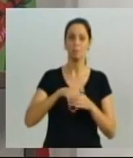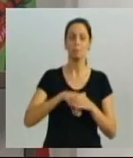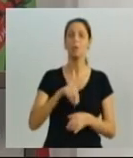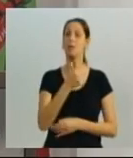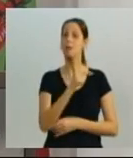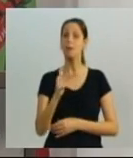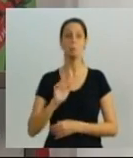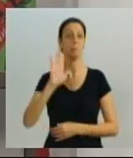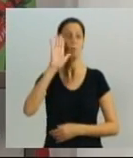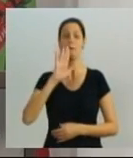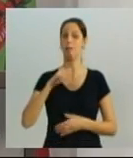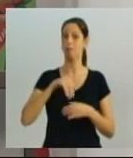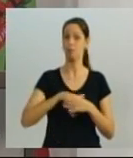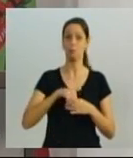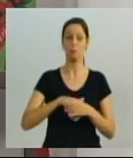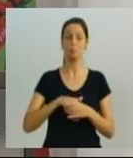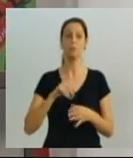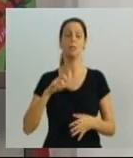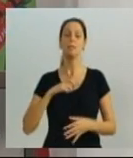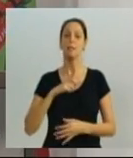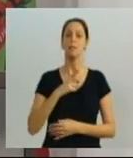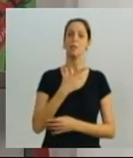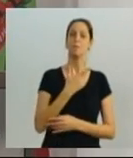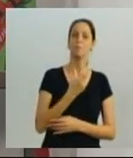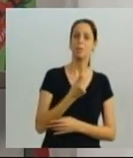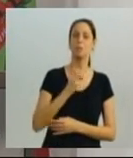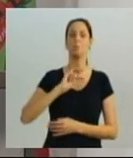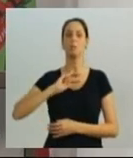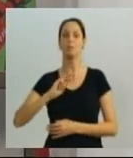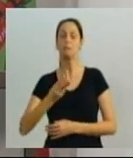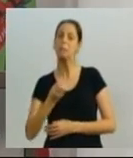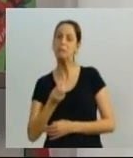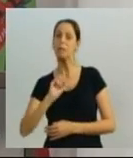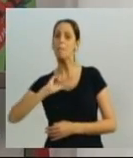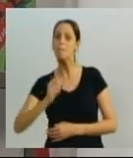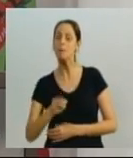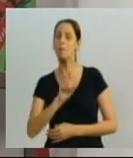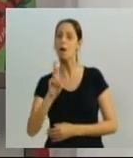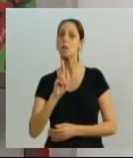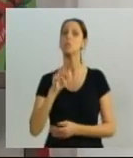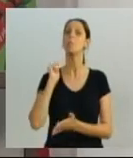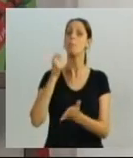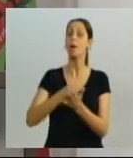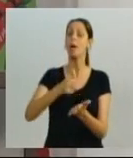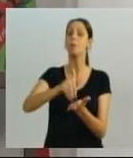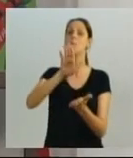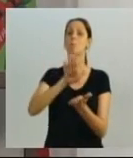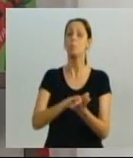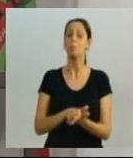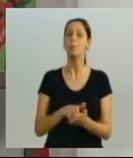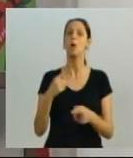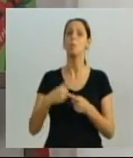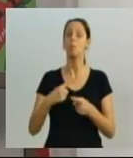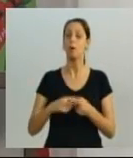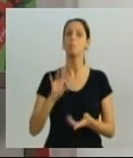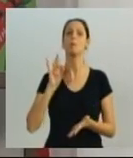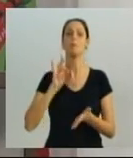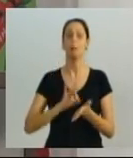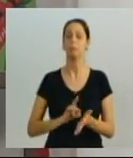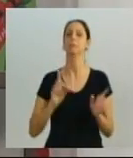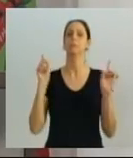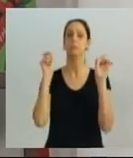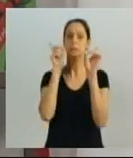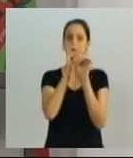candidato que não tem 20, 30 mil reais em multa para pagar. Não tem. De tão amarrado que está o sistema